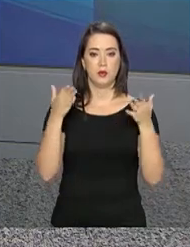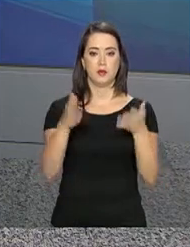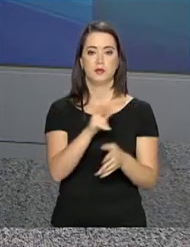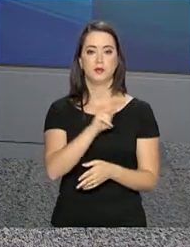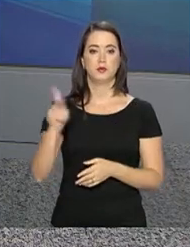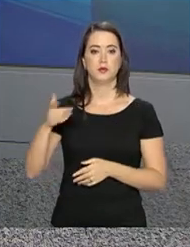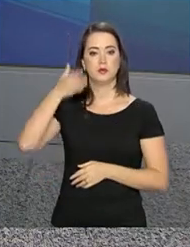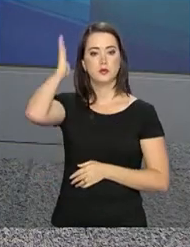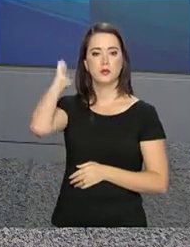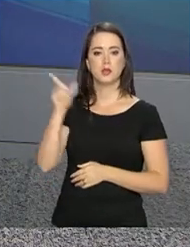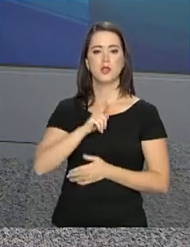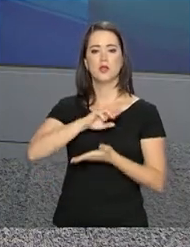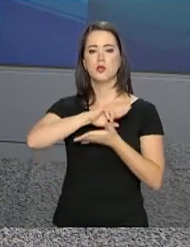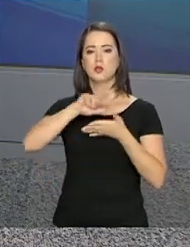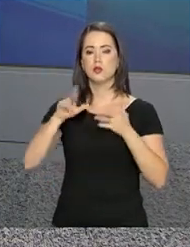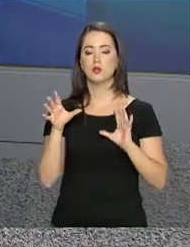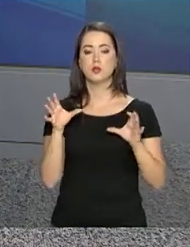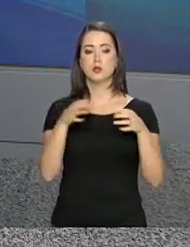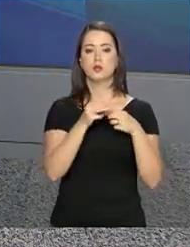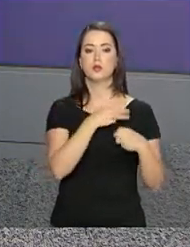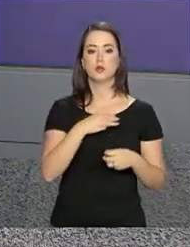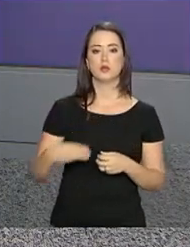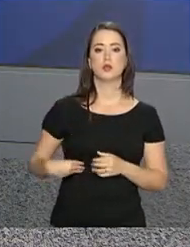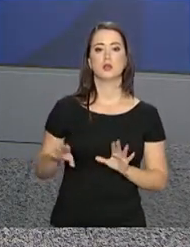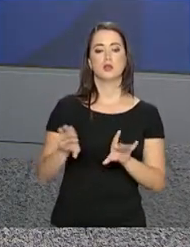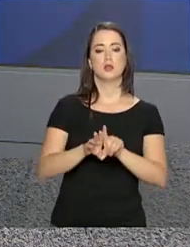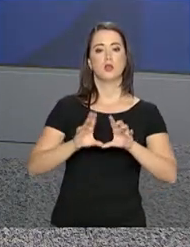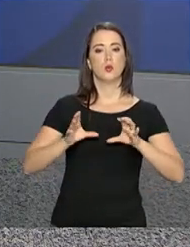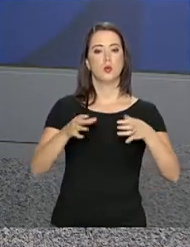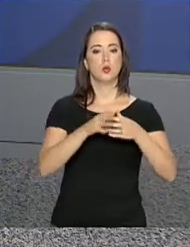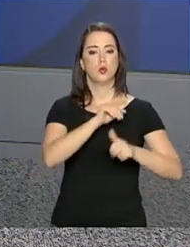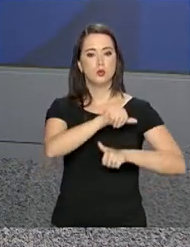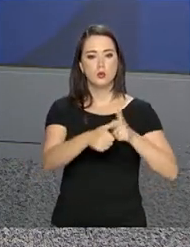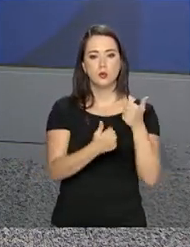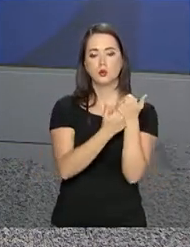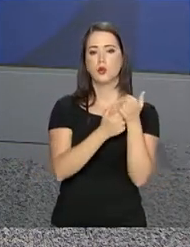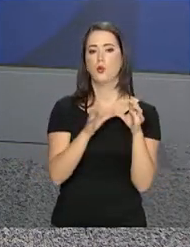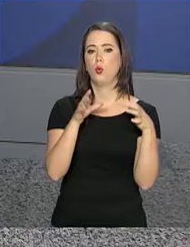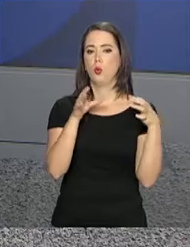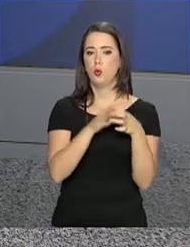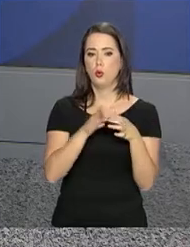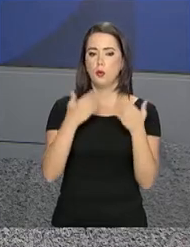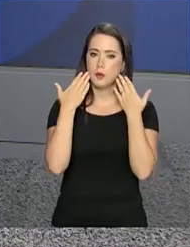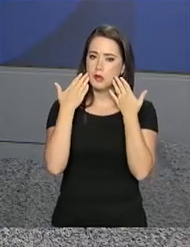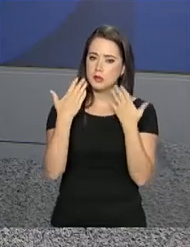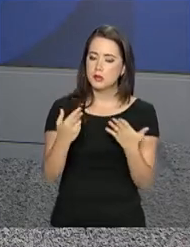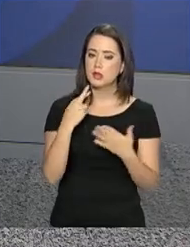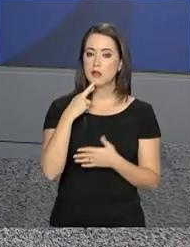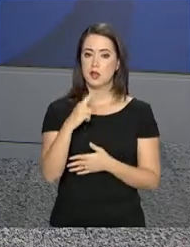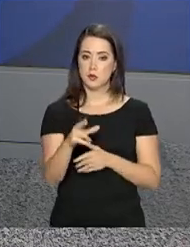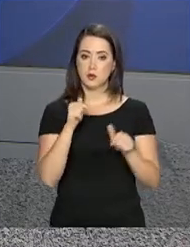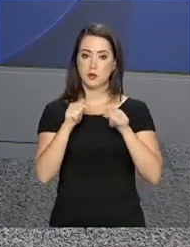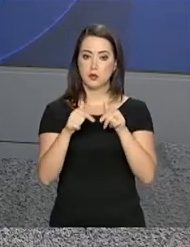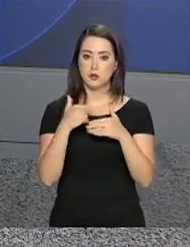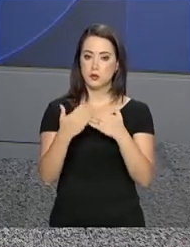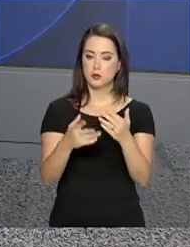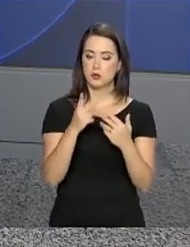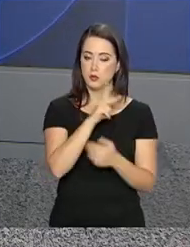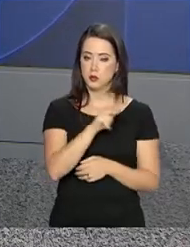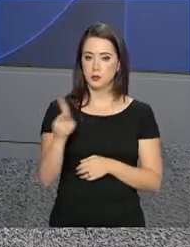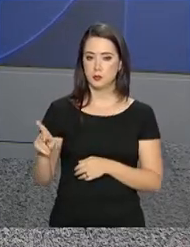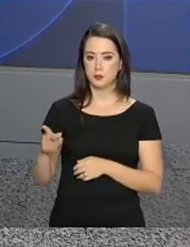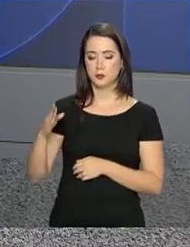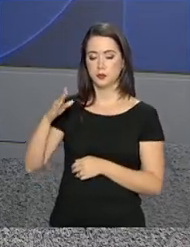michel temer e de vários ministros e membros da equipe de transição os conselheiros apresentaram os resultados do trabalho ao